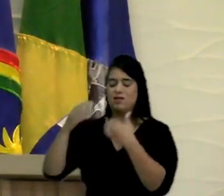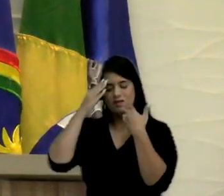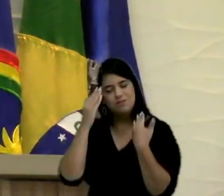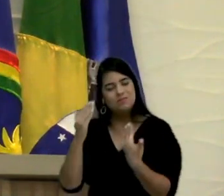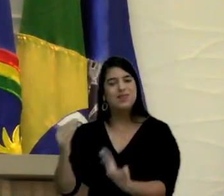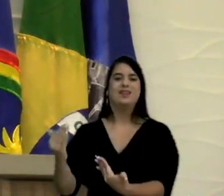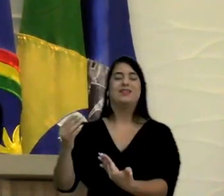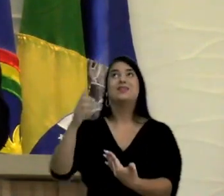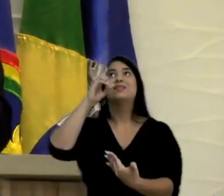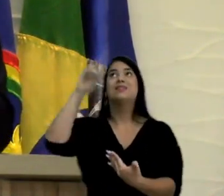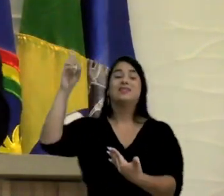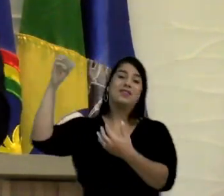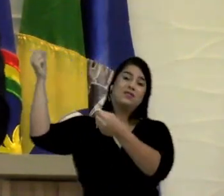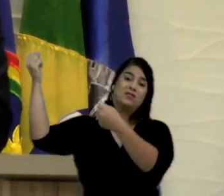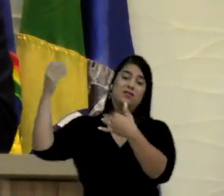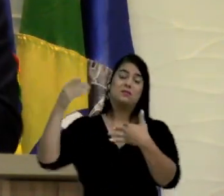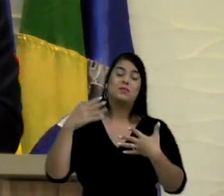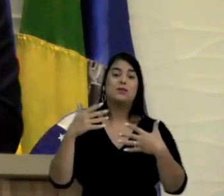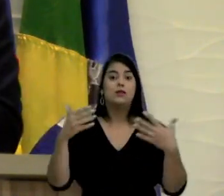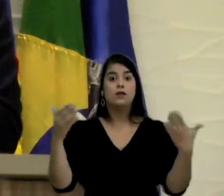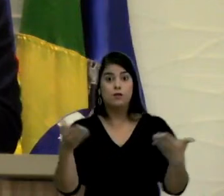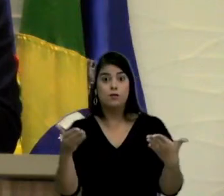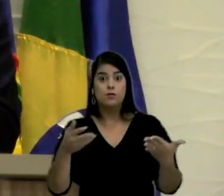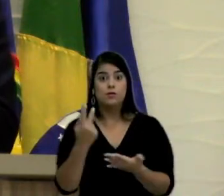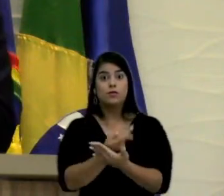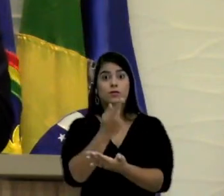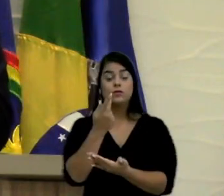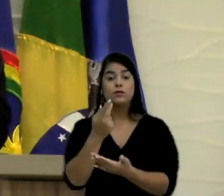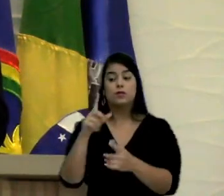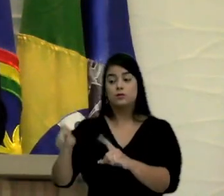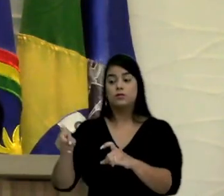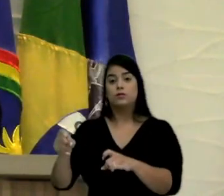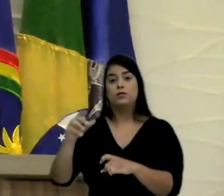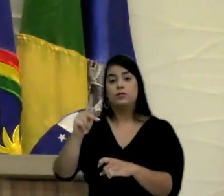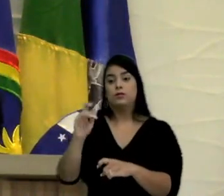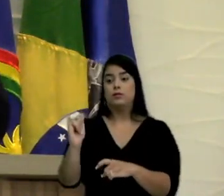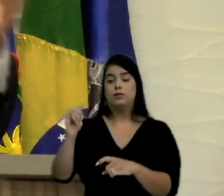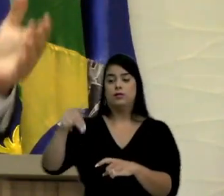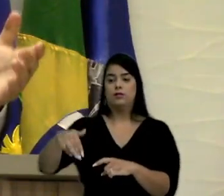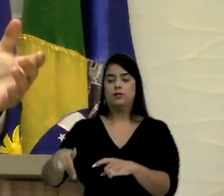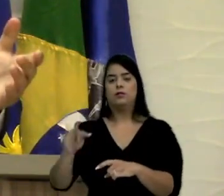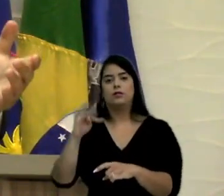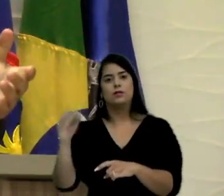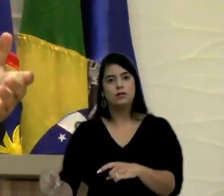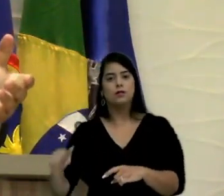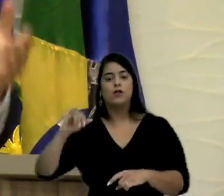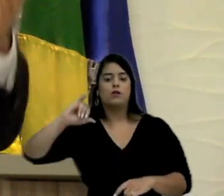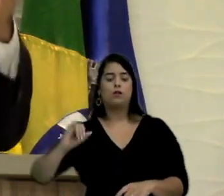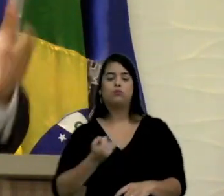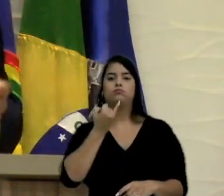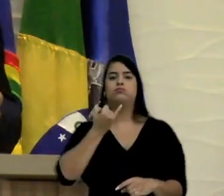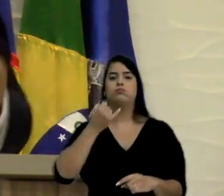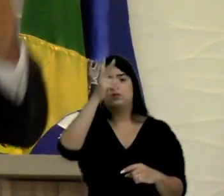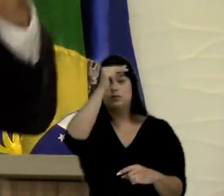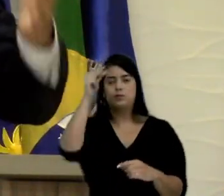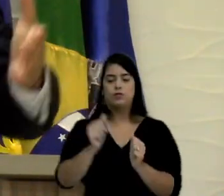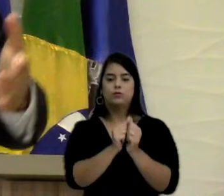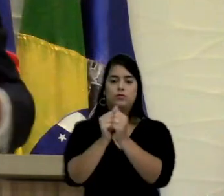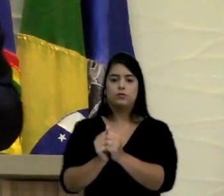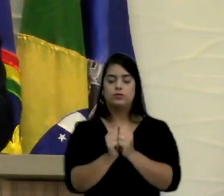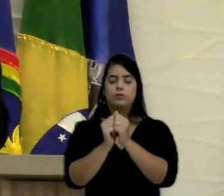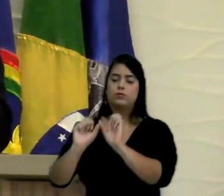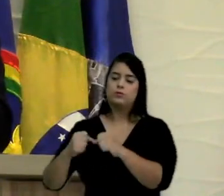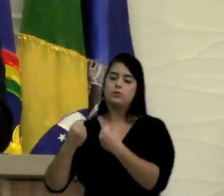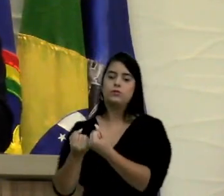obrigado que Deus nos abençoe hoje está acontecendo lá na pimenta o cis Itinerante uma oportunidade da prefeitura com Assistência Social chegar mais